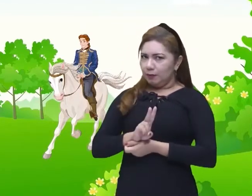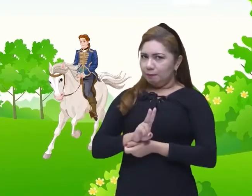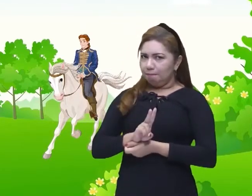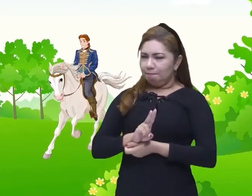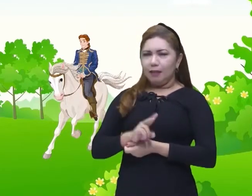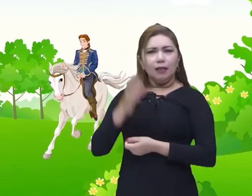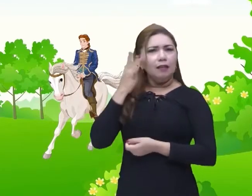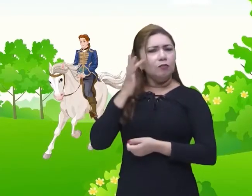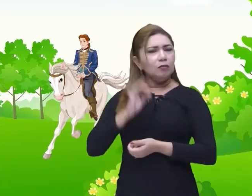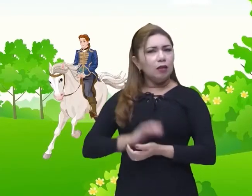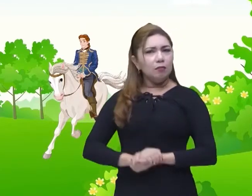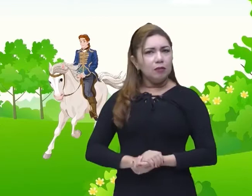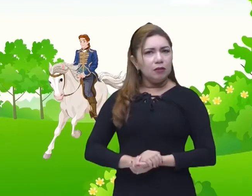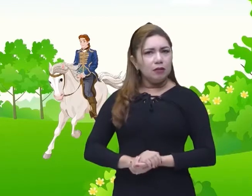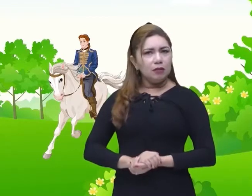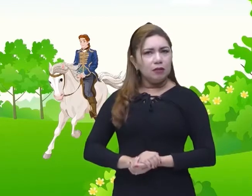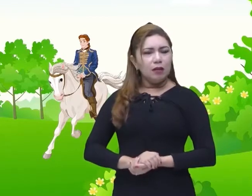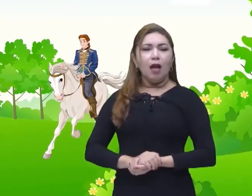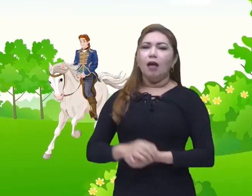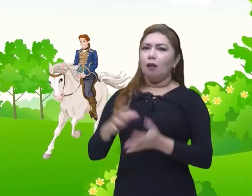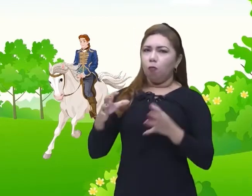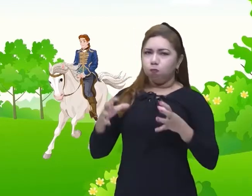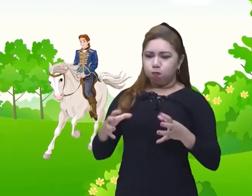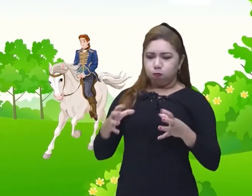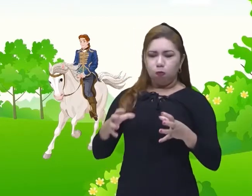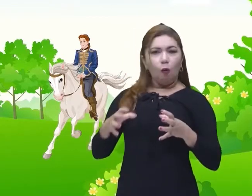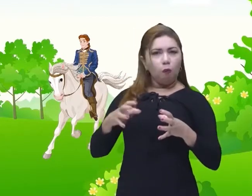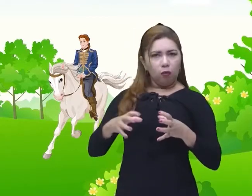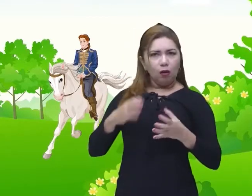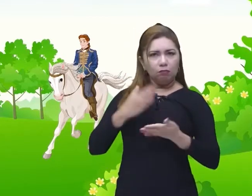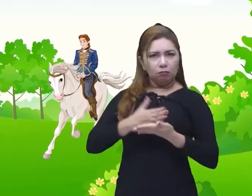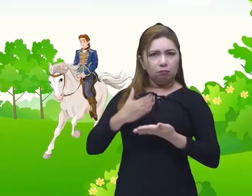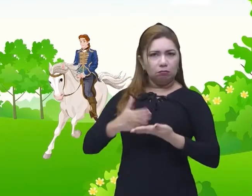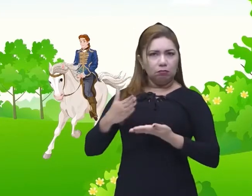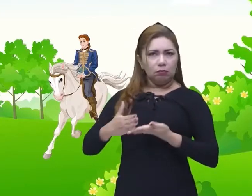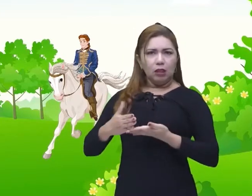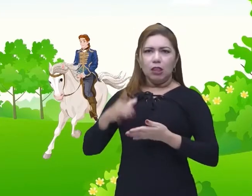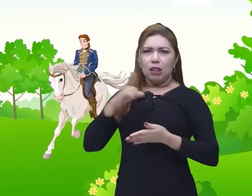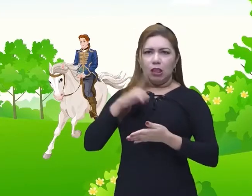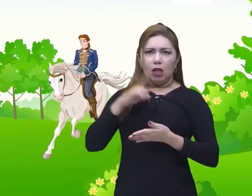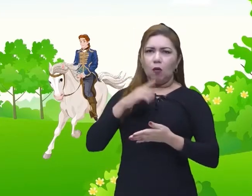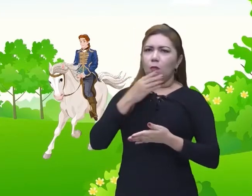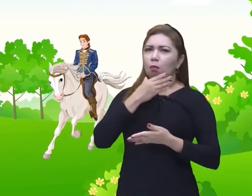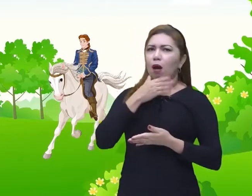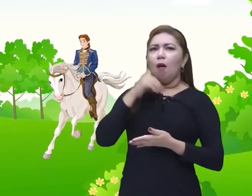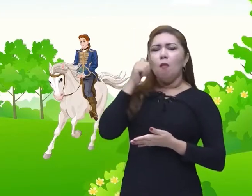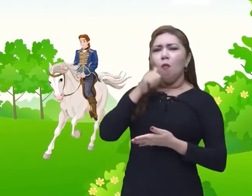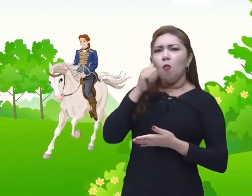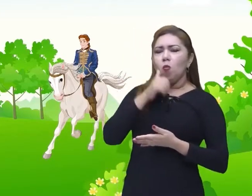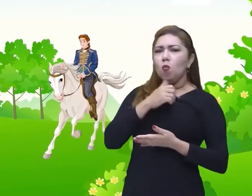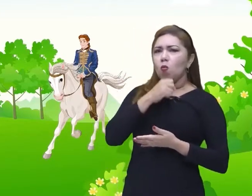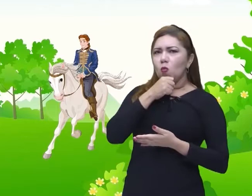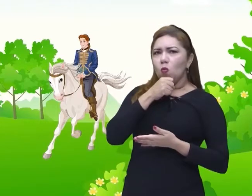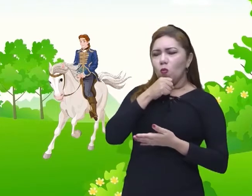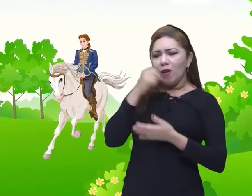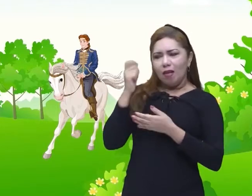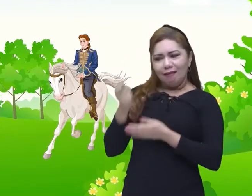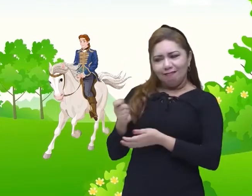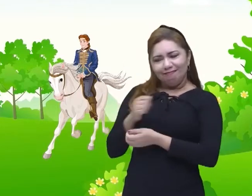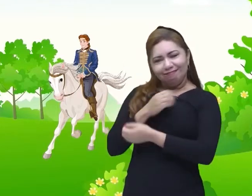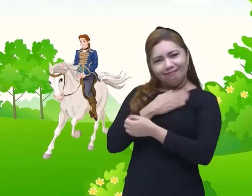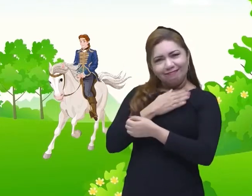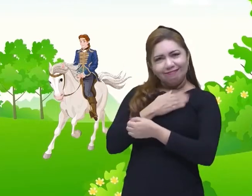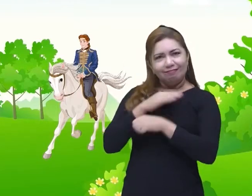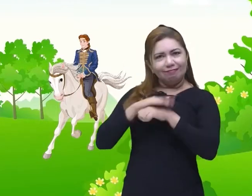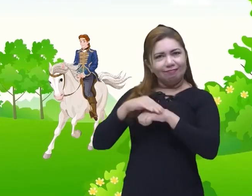Não sabem? Tem uma abóbora, tem uma fada madrinha e tem uma jovem muito bonita.